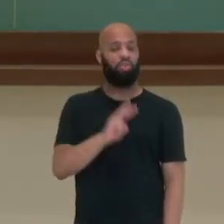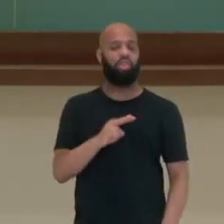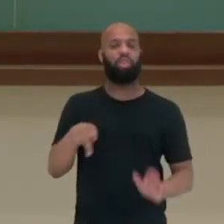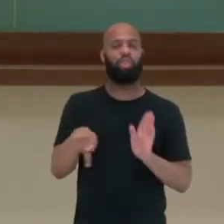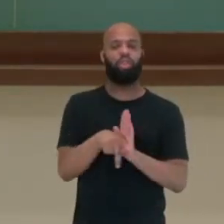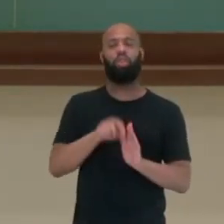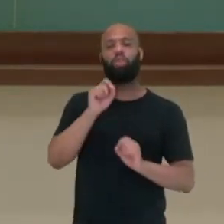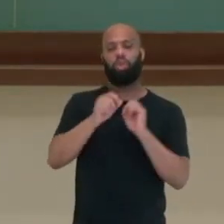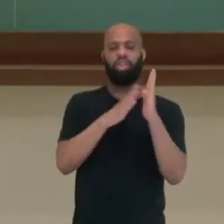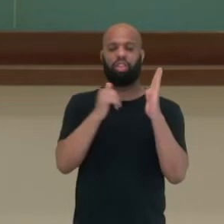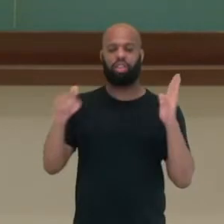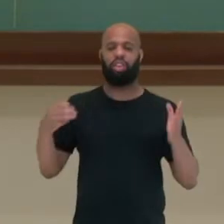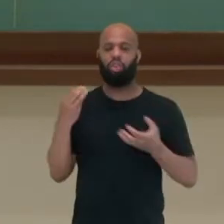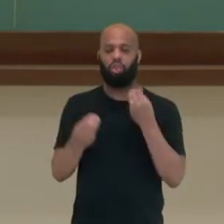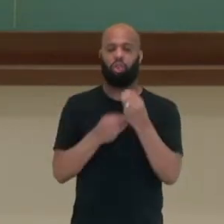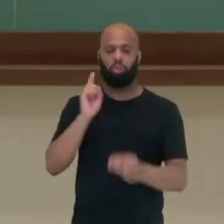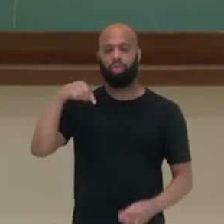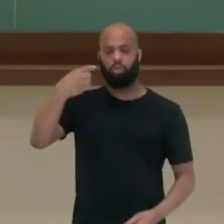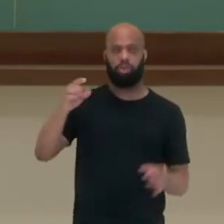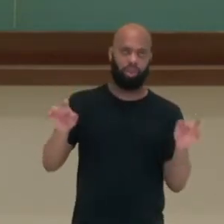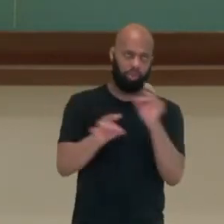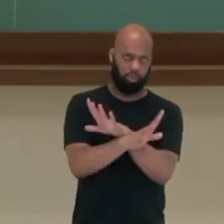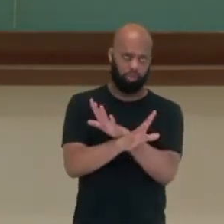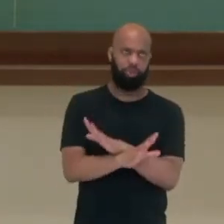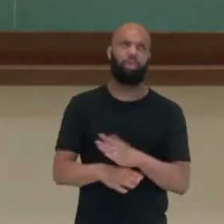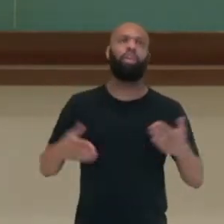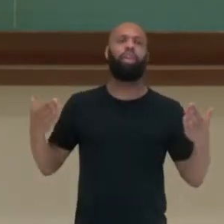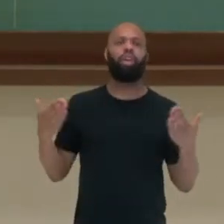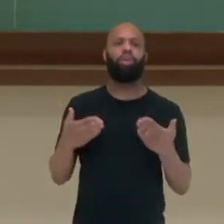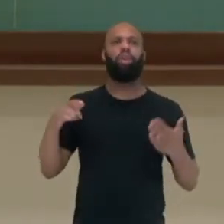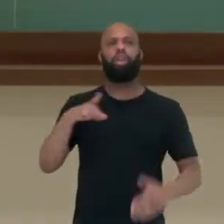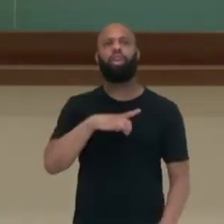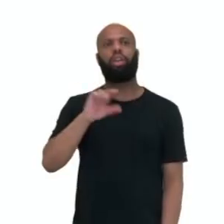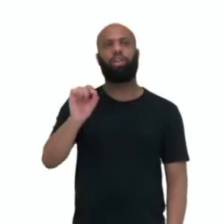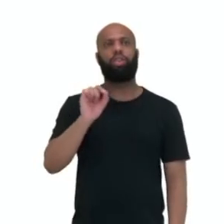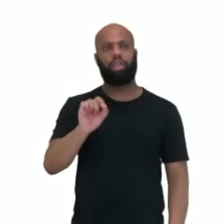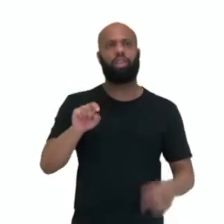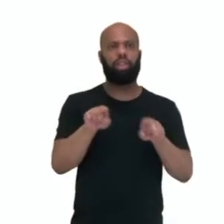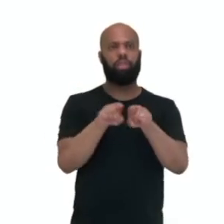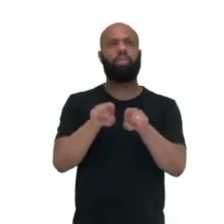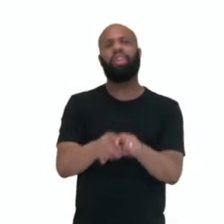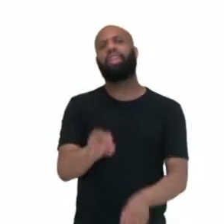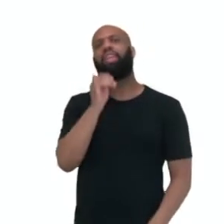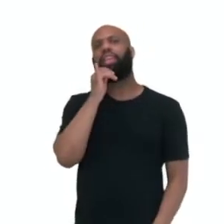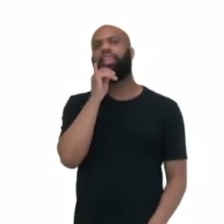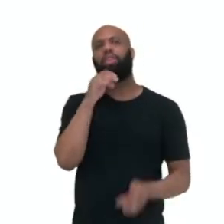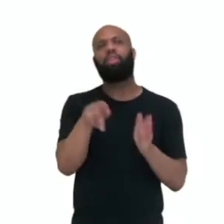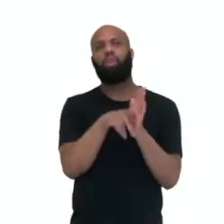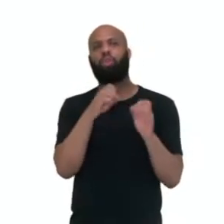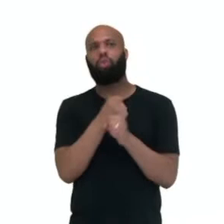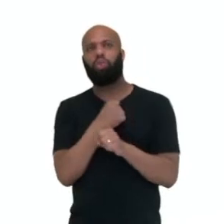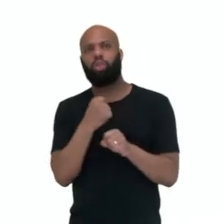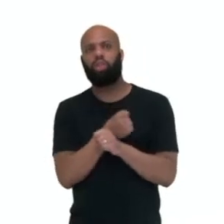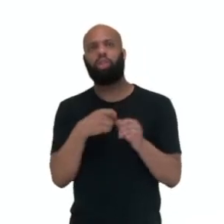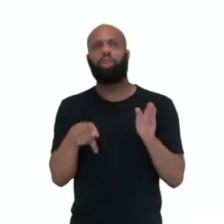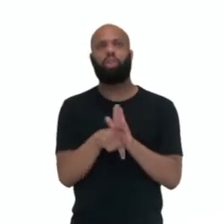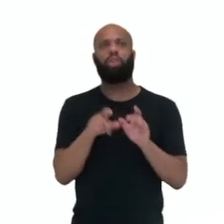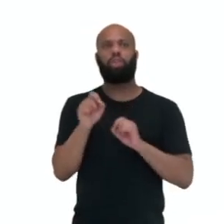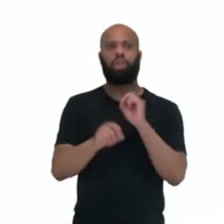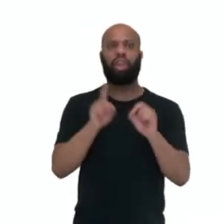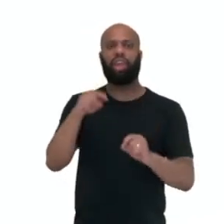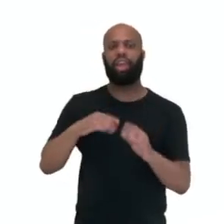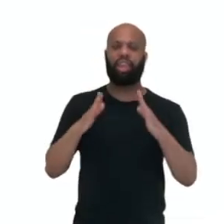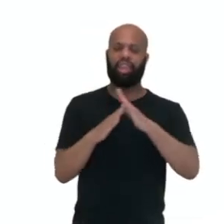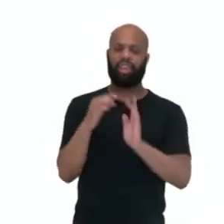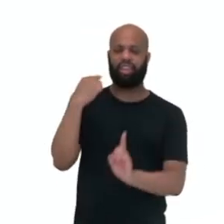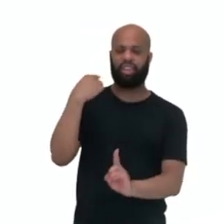como ela vai ficar depois de pronta. Aqui eu trouxe para vocês um exemplo de construção da Catedral de Maringá,